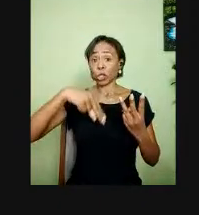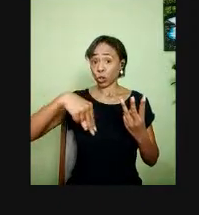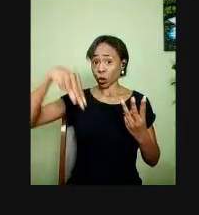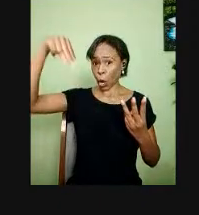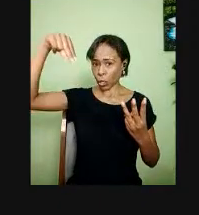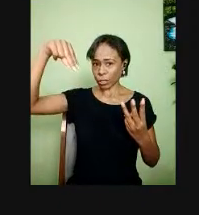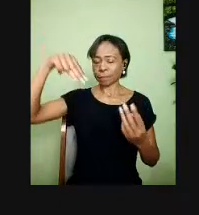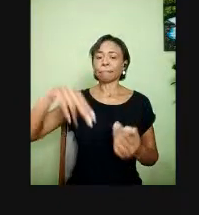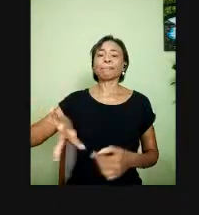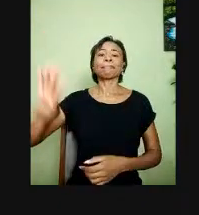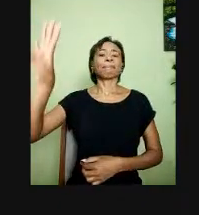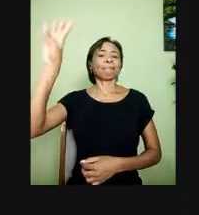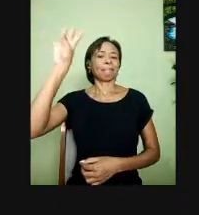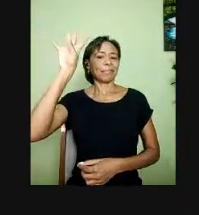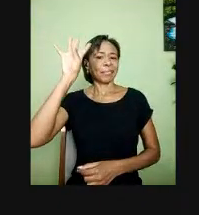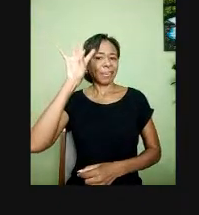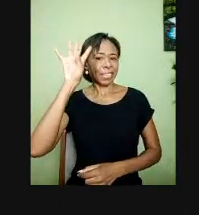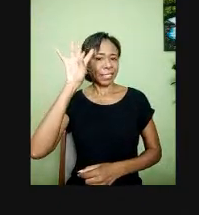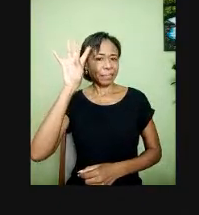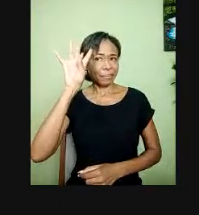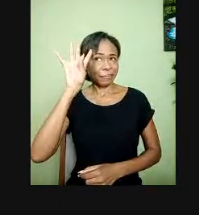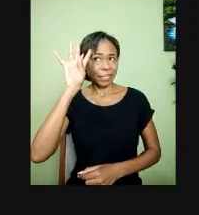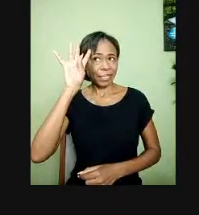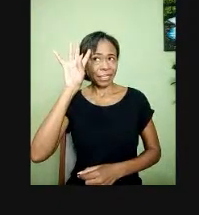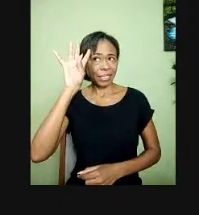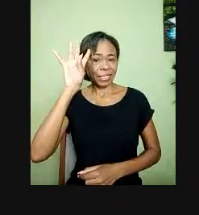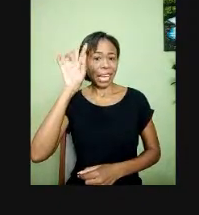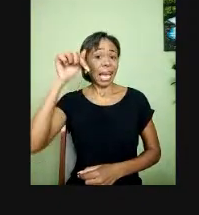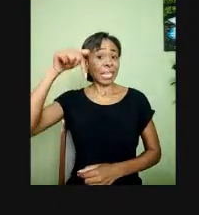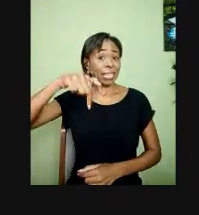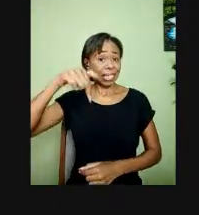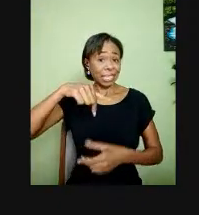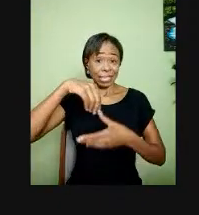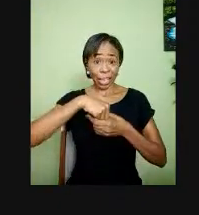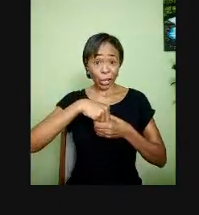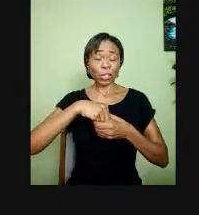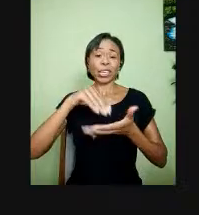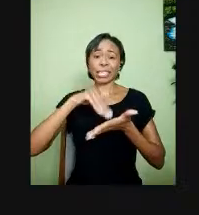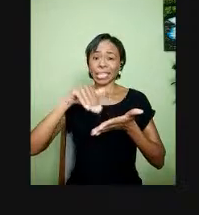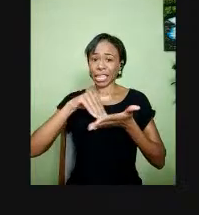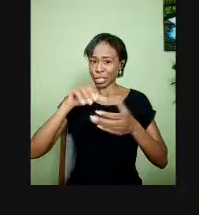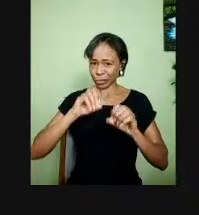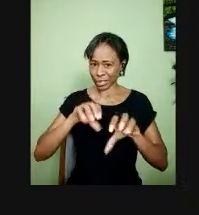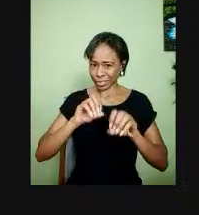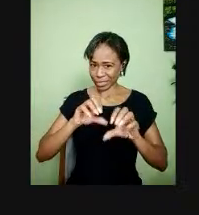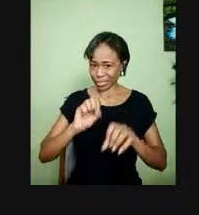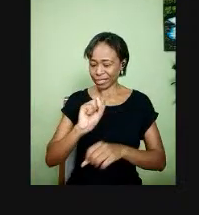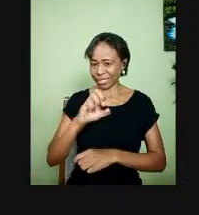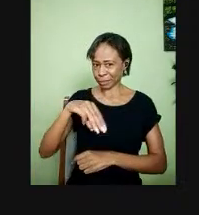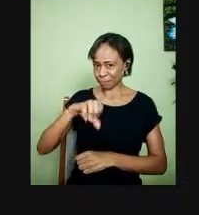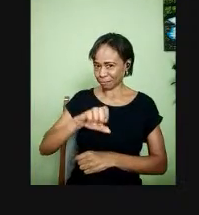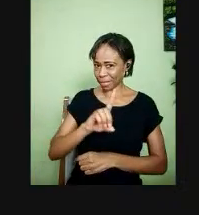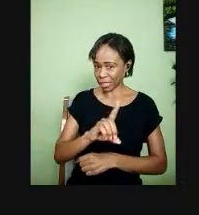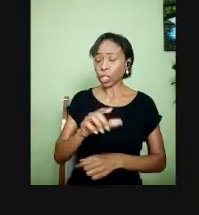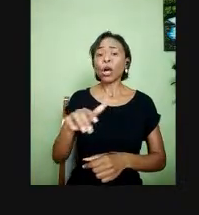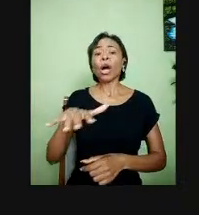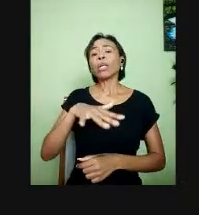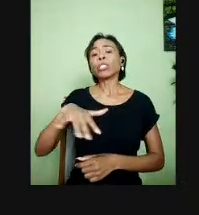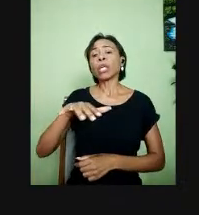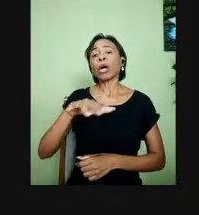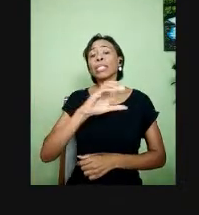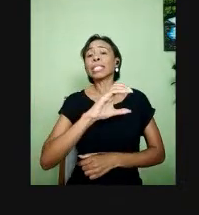na quarta-feira, aqui na Secretaria Municipal de Educação, vão ser as regionais